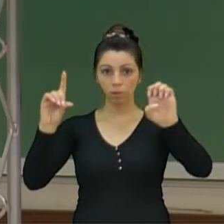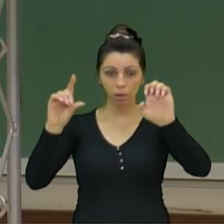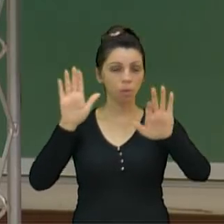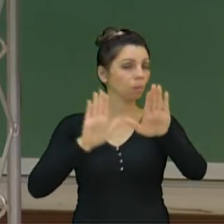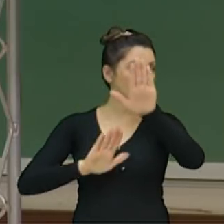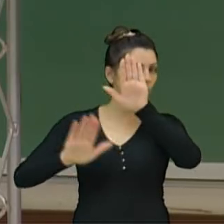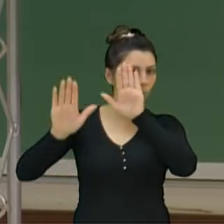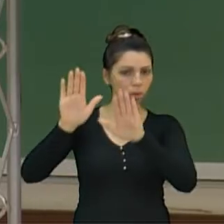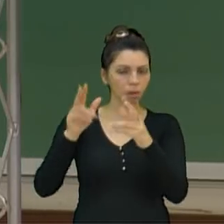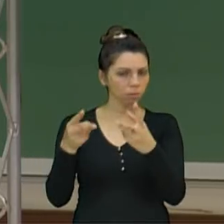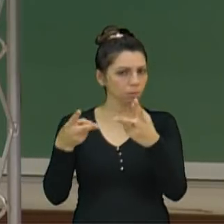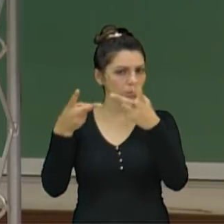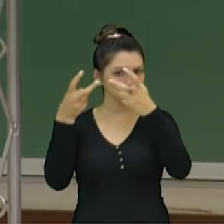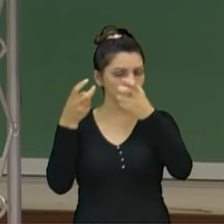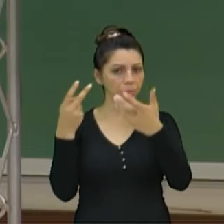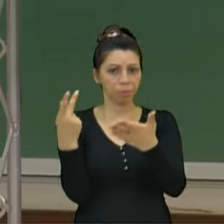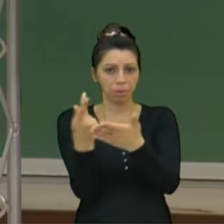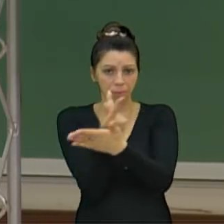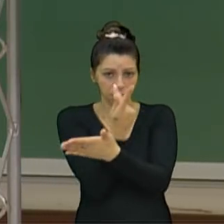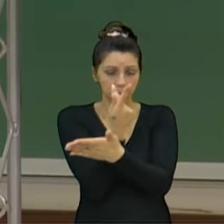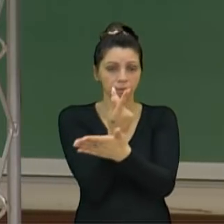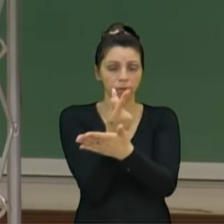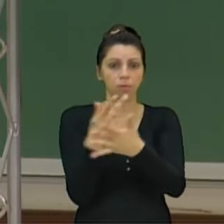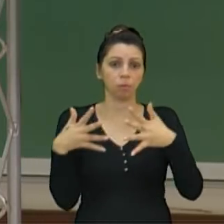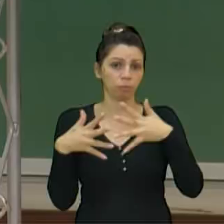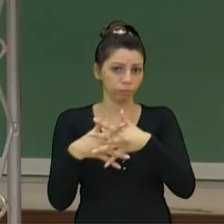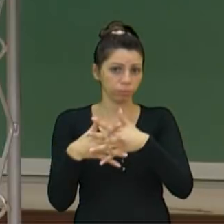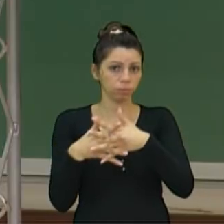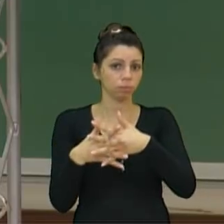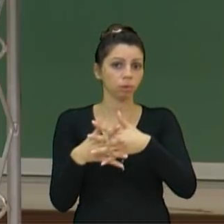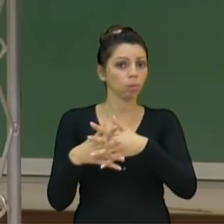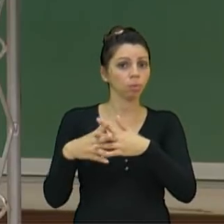hora de identificar para não provocar essa confusão.